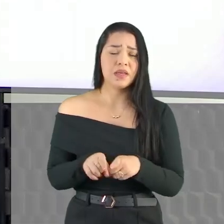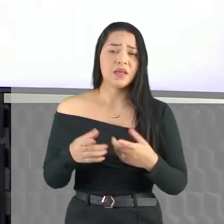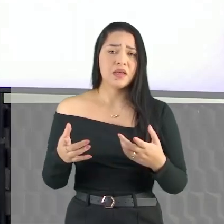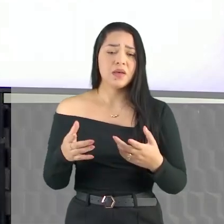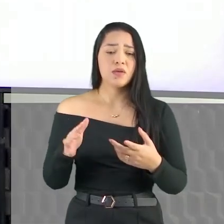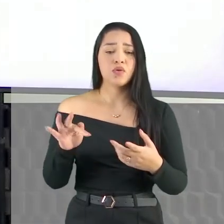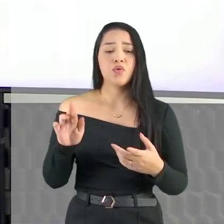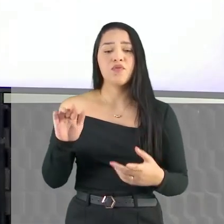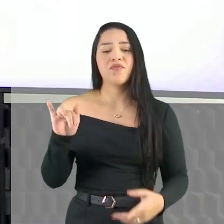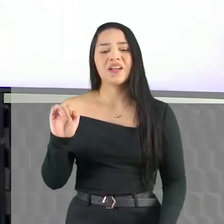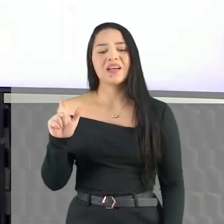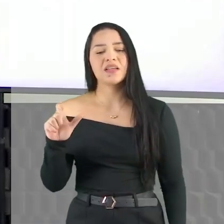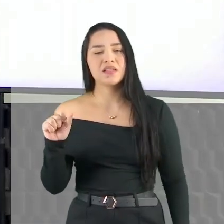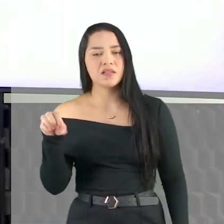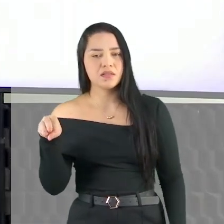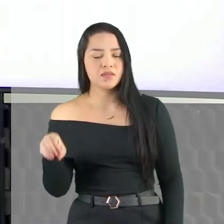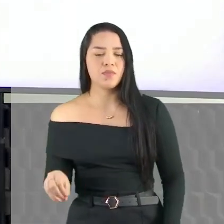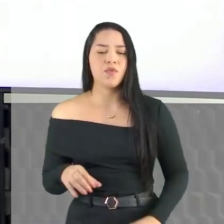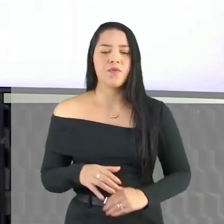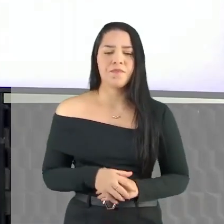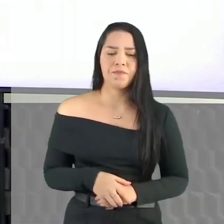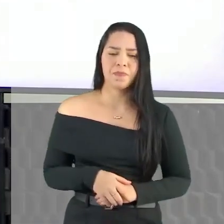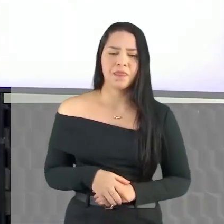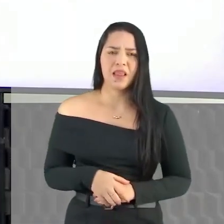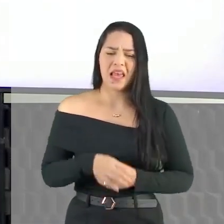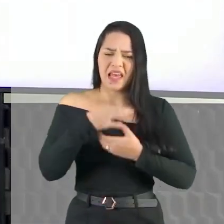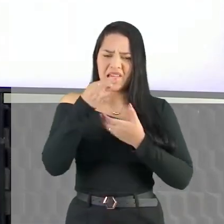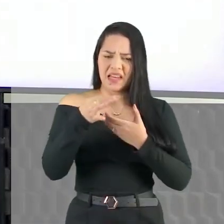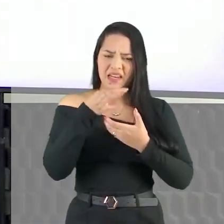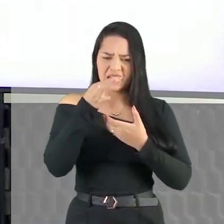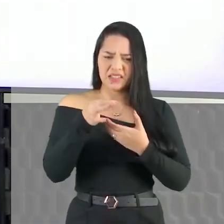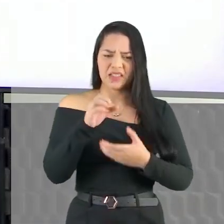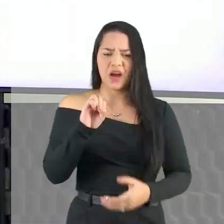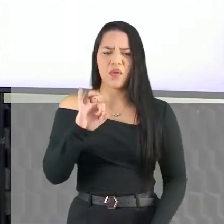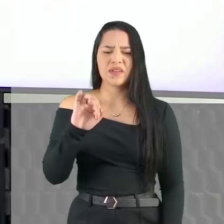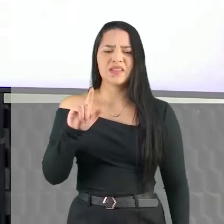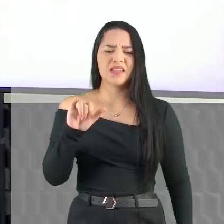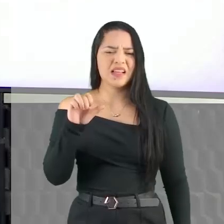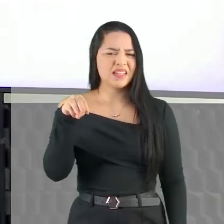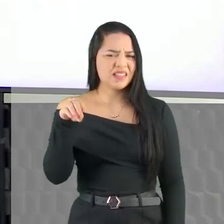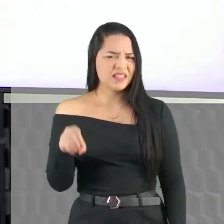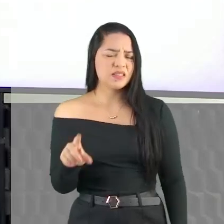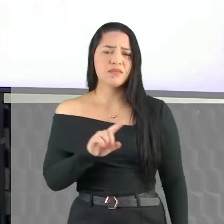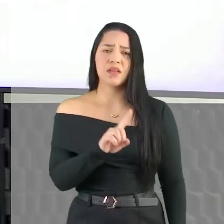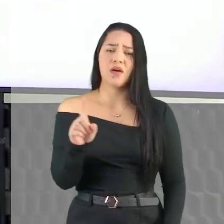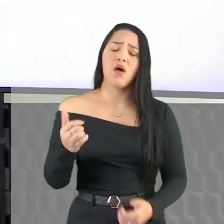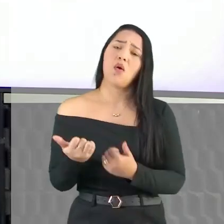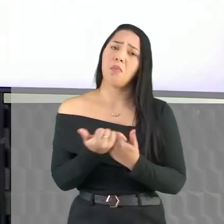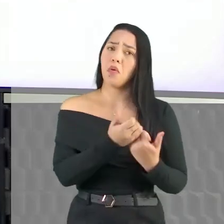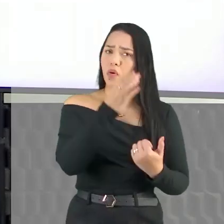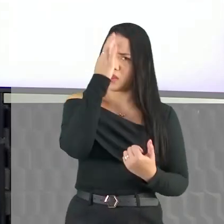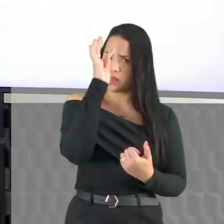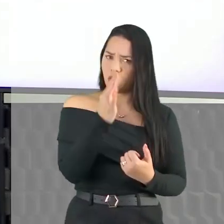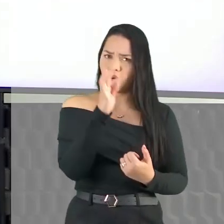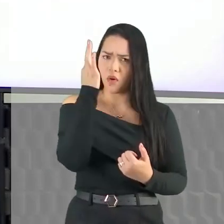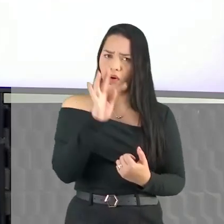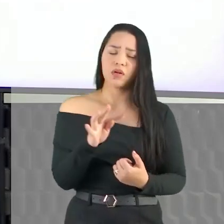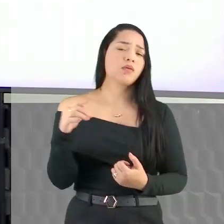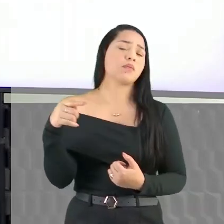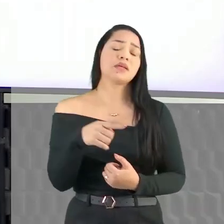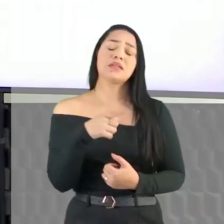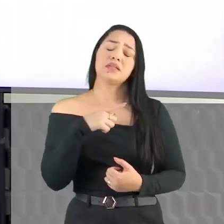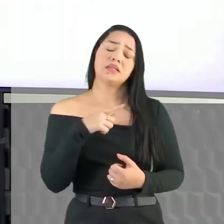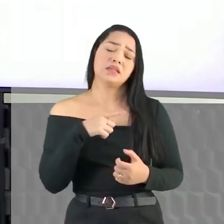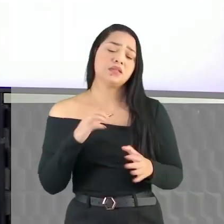aí do franquismo. Stalinismo também não, porque exatamente Stalin dá um apoio teórico para